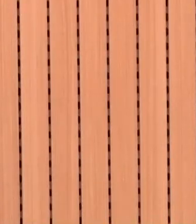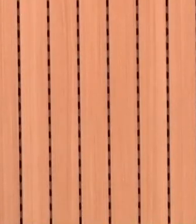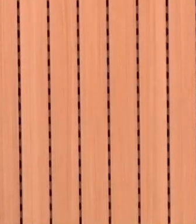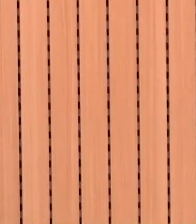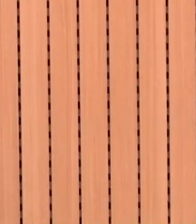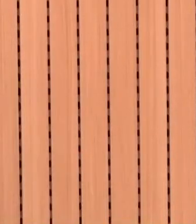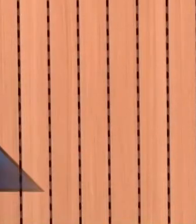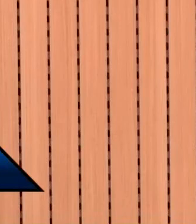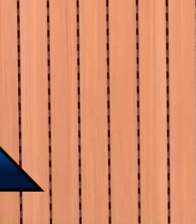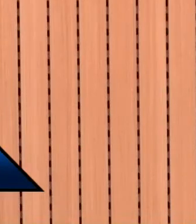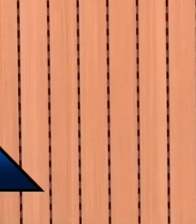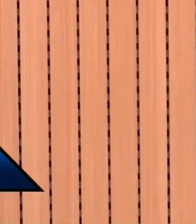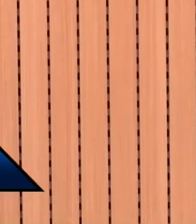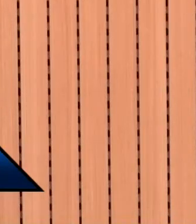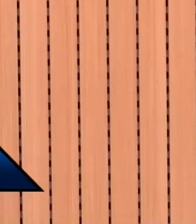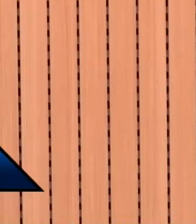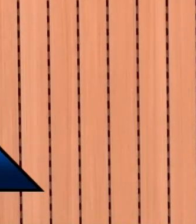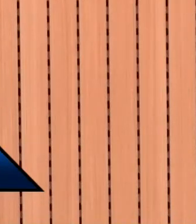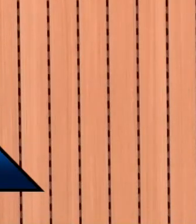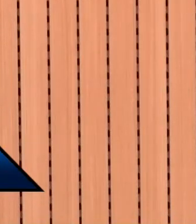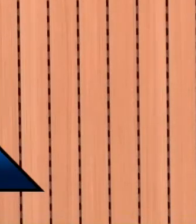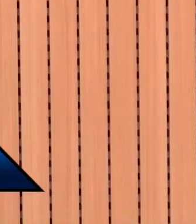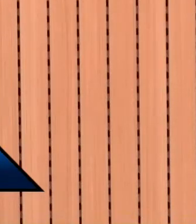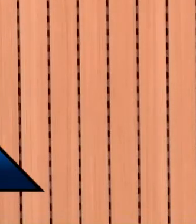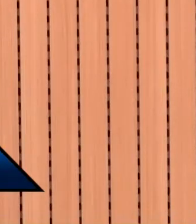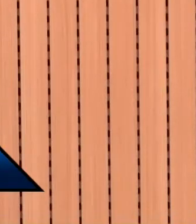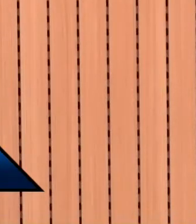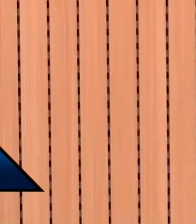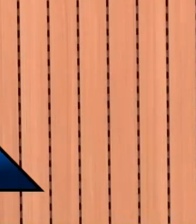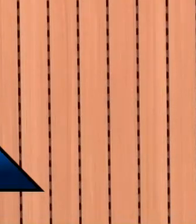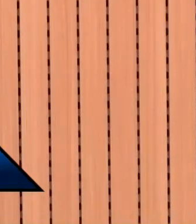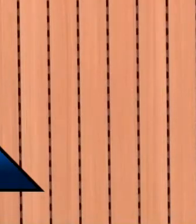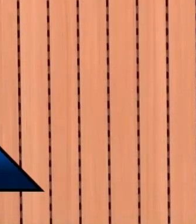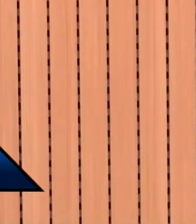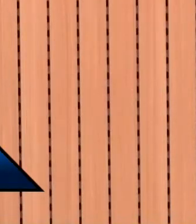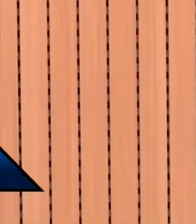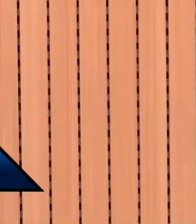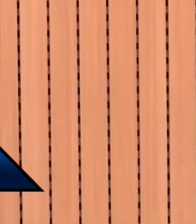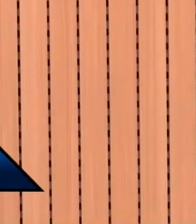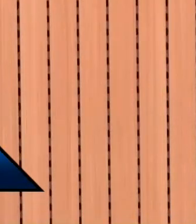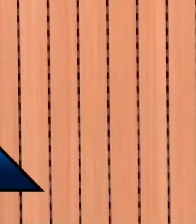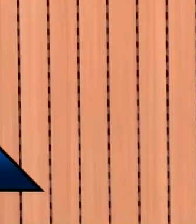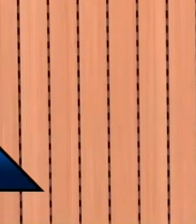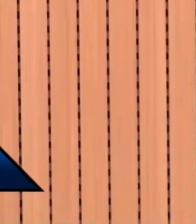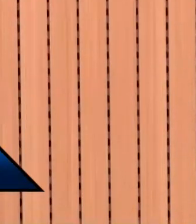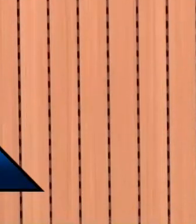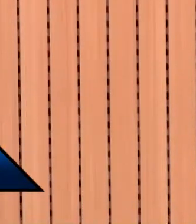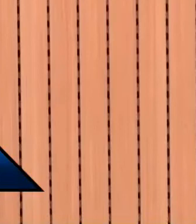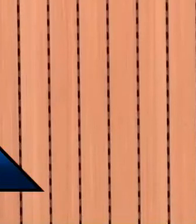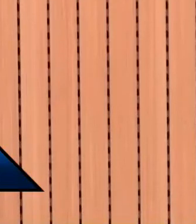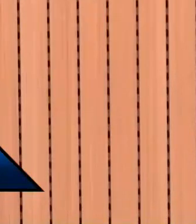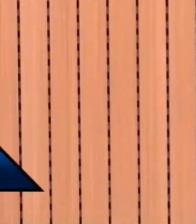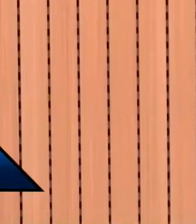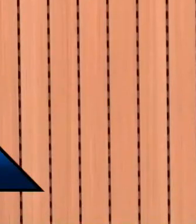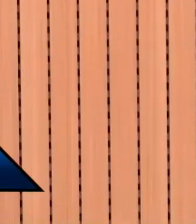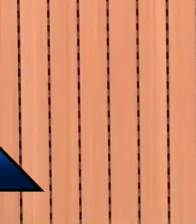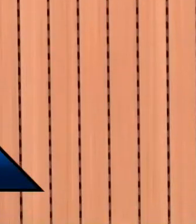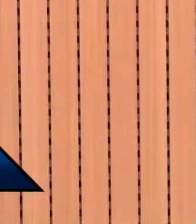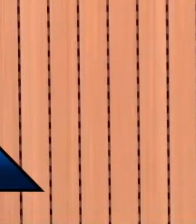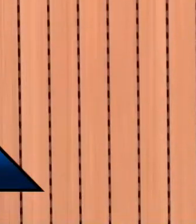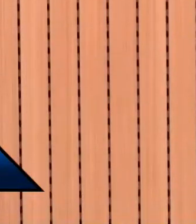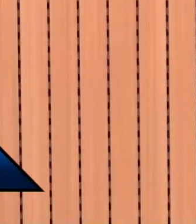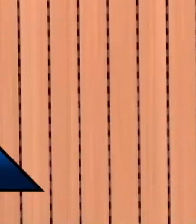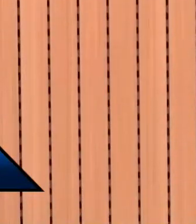nossa expectativa, a nossa esperança continue. Porque, na realidade, um jovem de 31 anos, presidente da comissão do